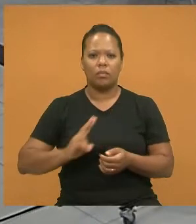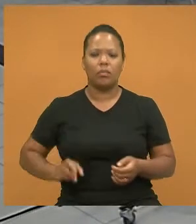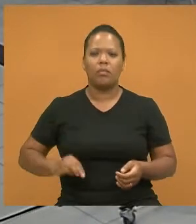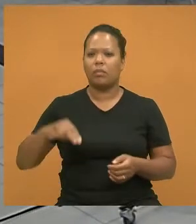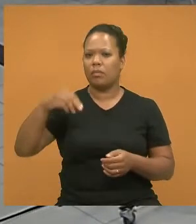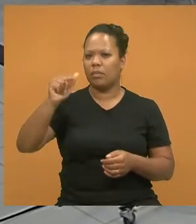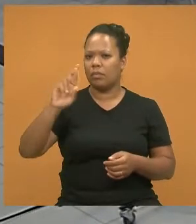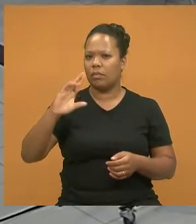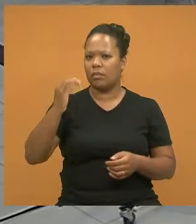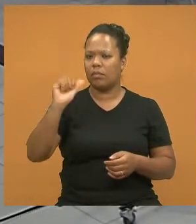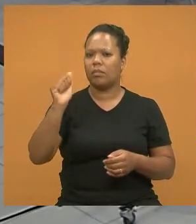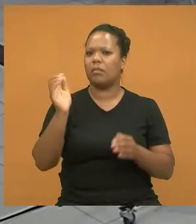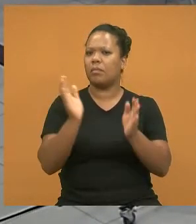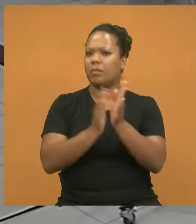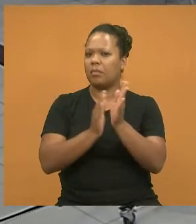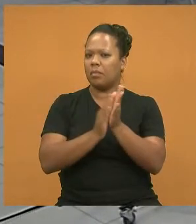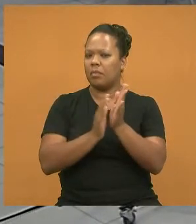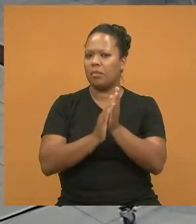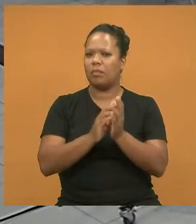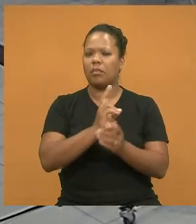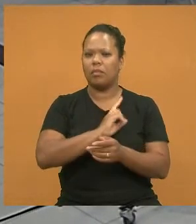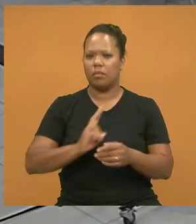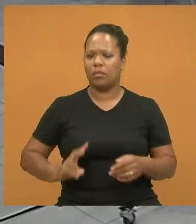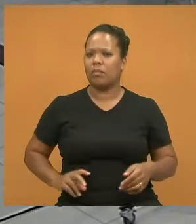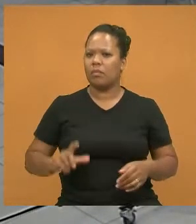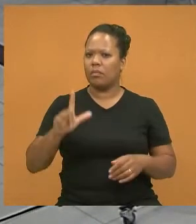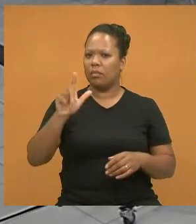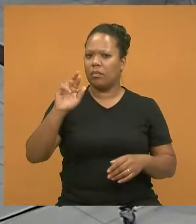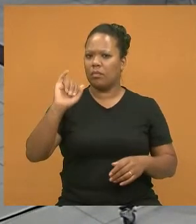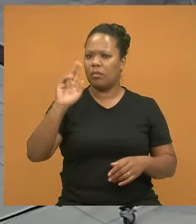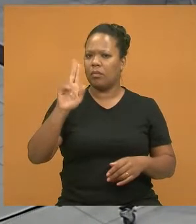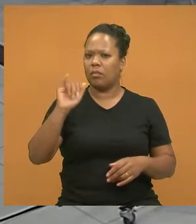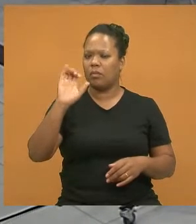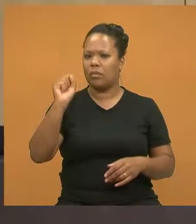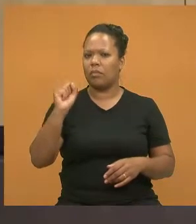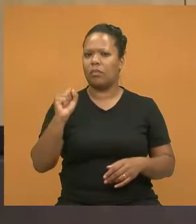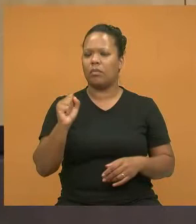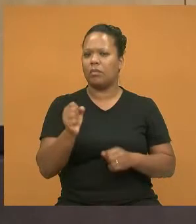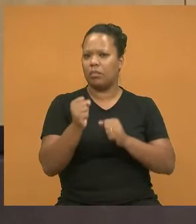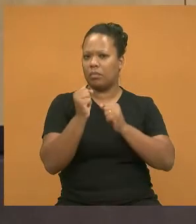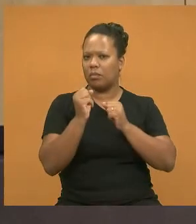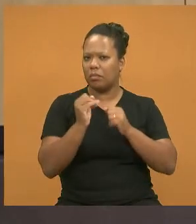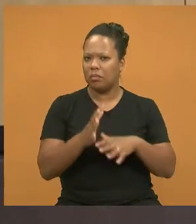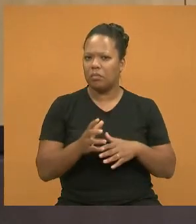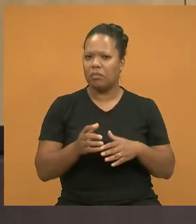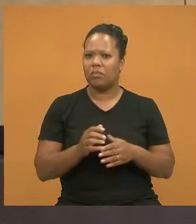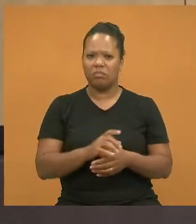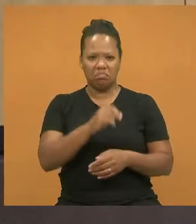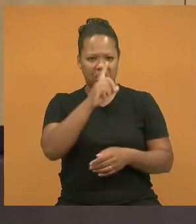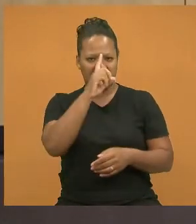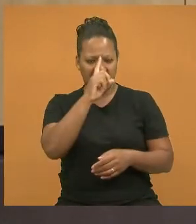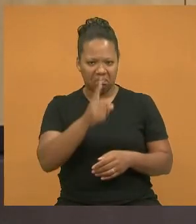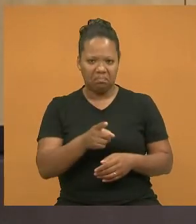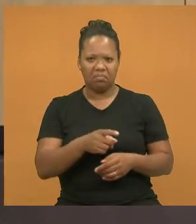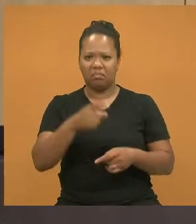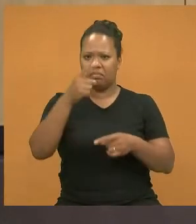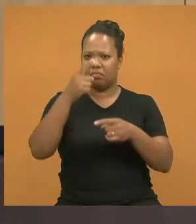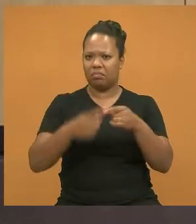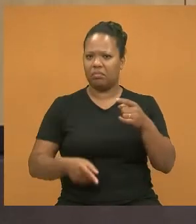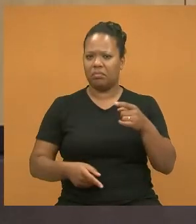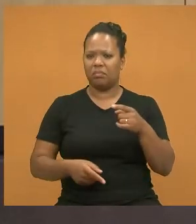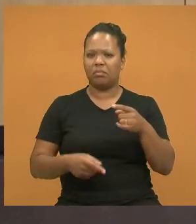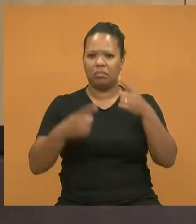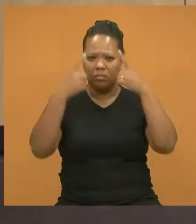Márcia? Parabéns, Luiz Flávio, pela um projeto com ação impositiva sobre a coibição